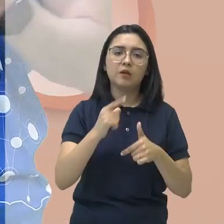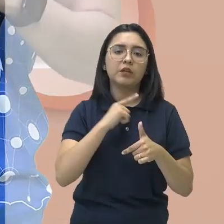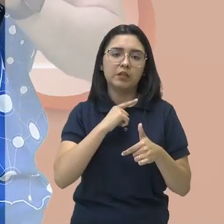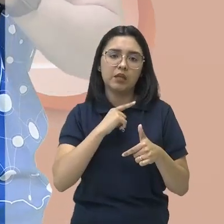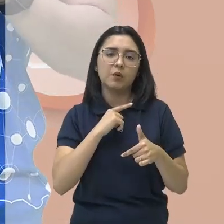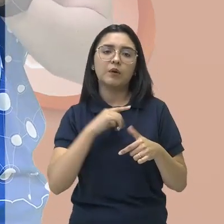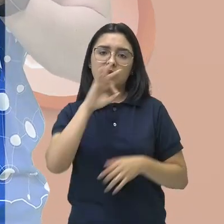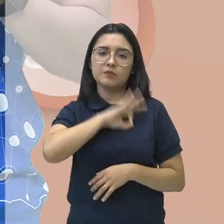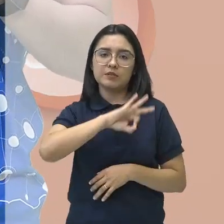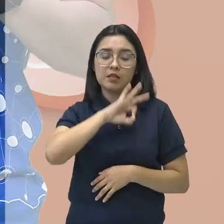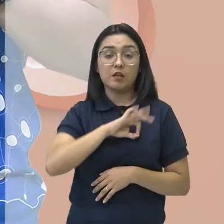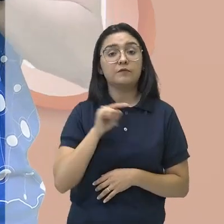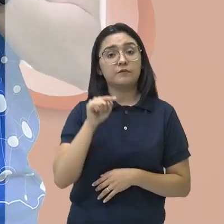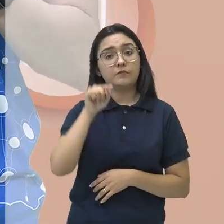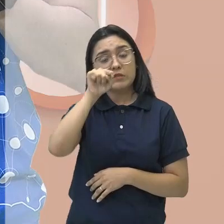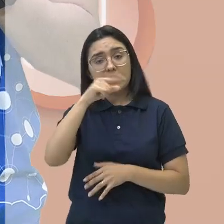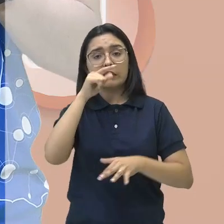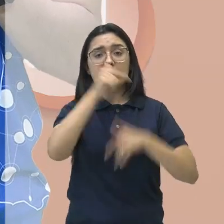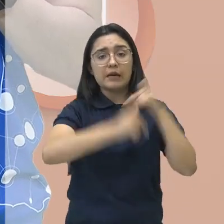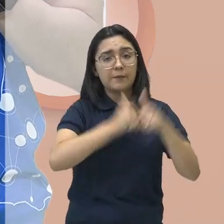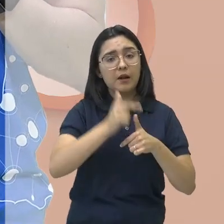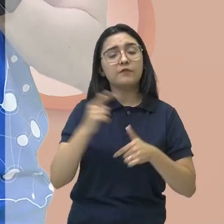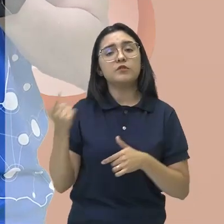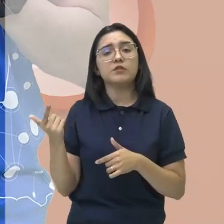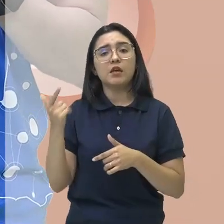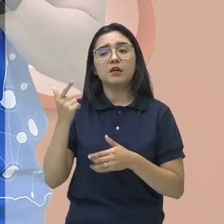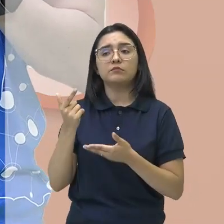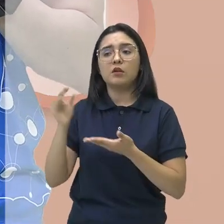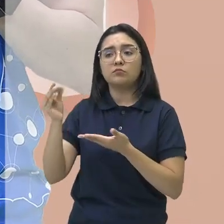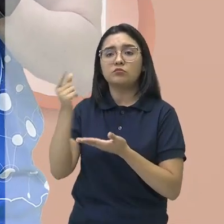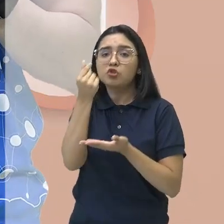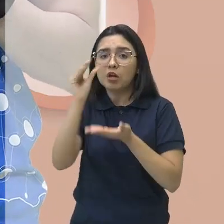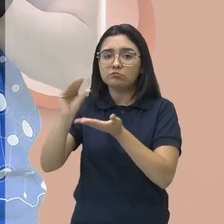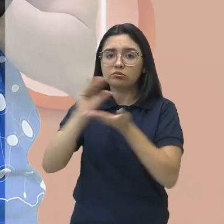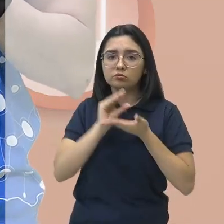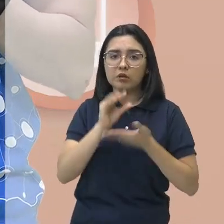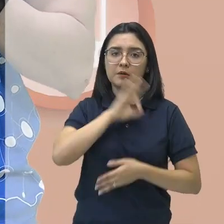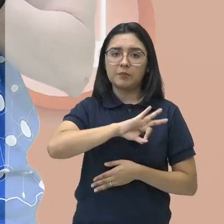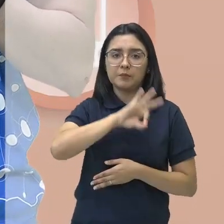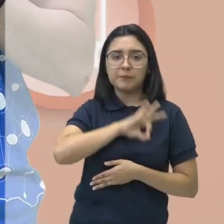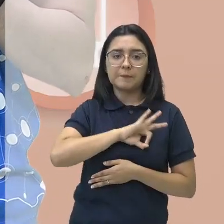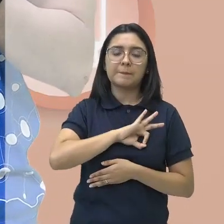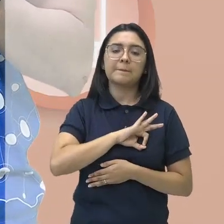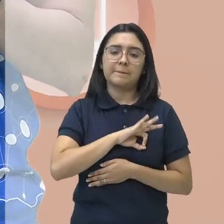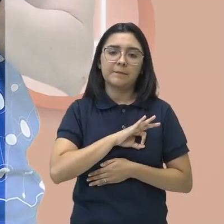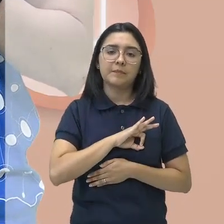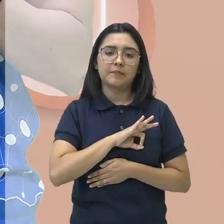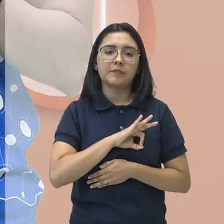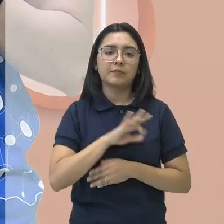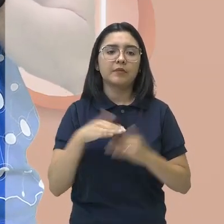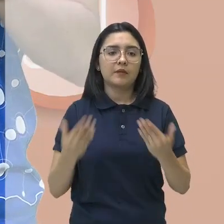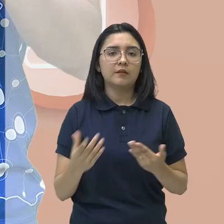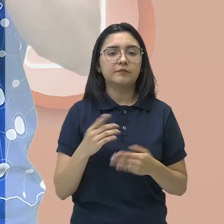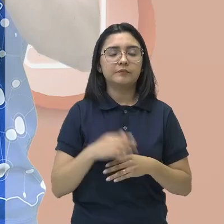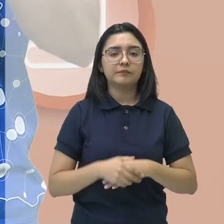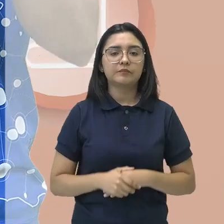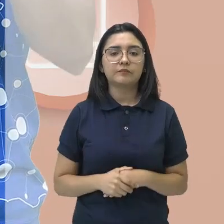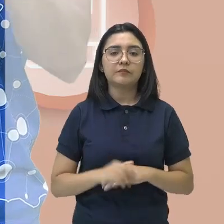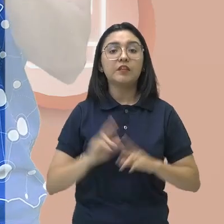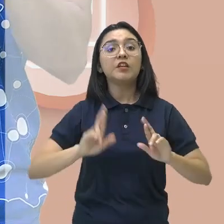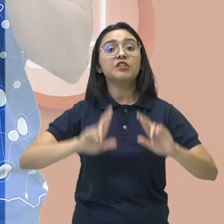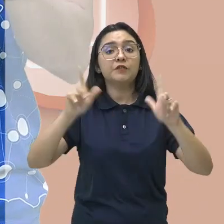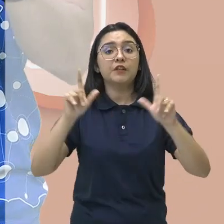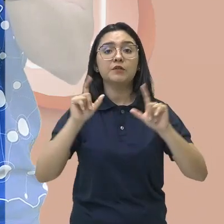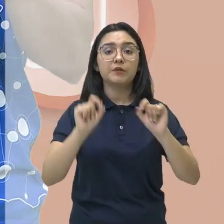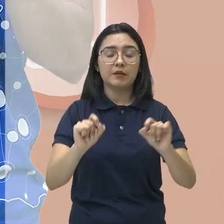né? Você trabalha e você recebe pelo seu trabalho. Lembrando que a gente tem a mais-valia, que é uma questão que a gente trabalhou, né? Isso, que é a